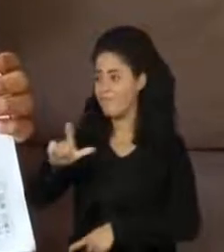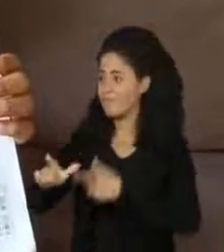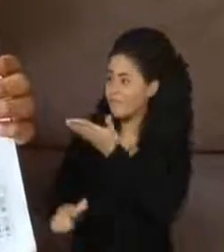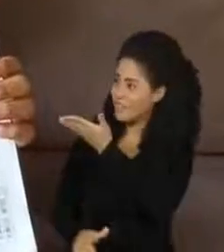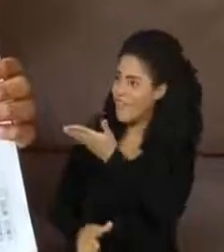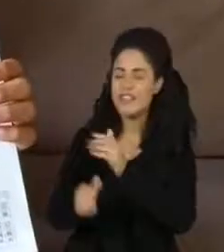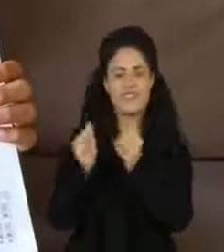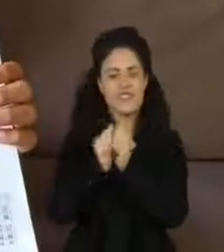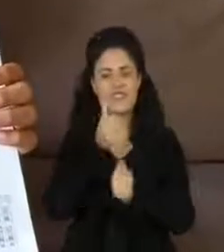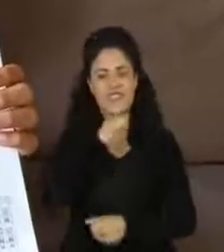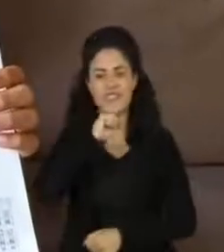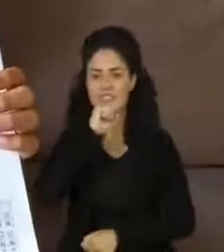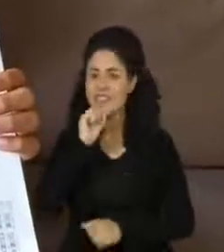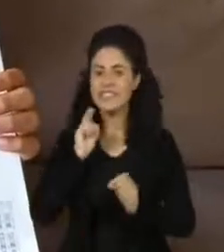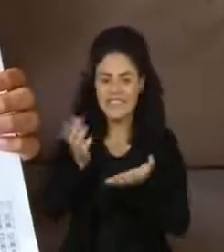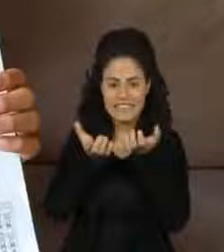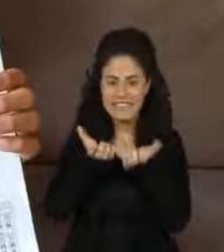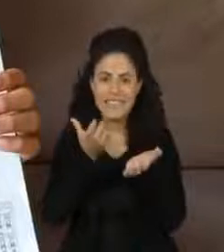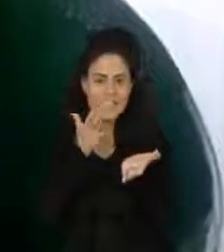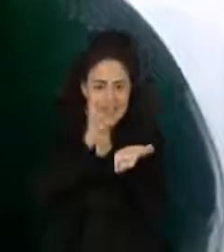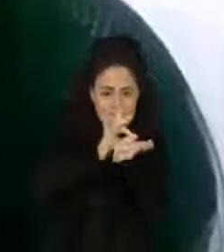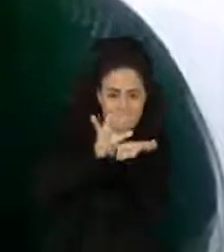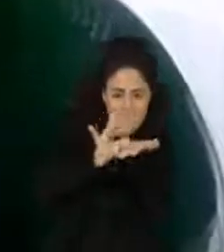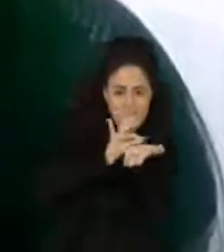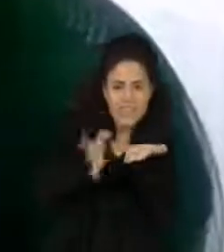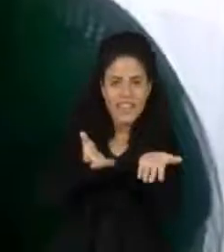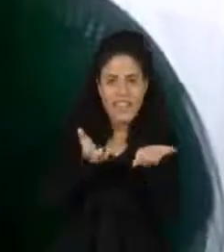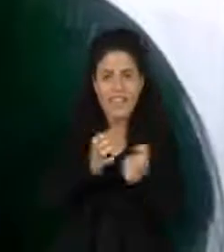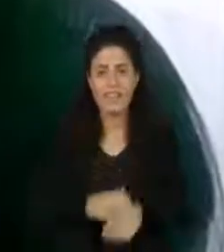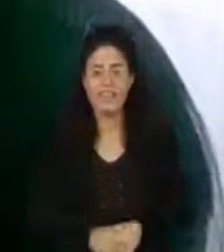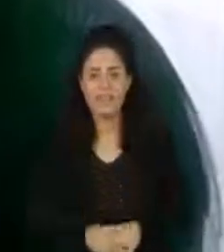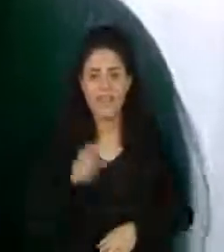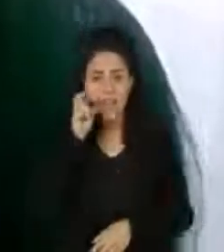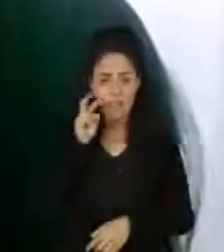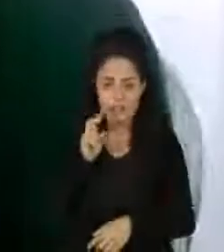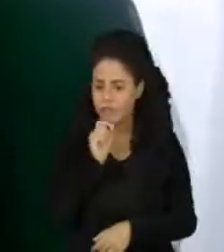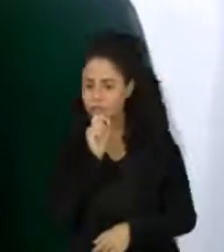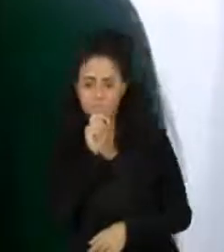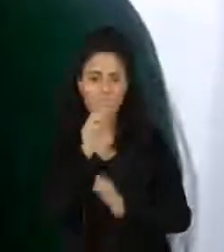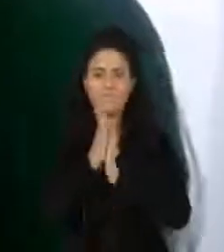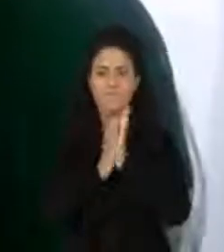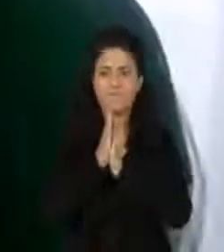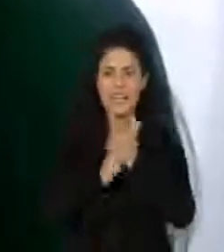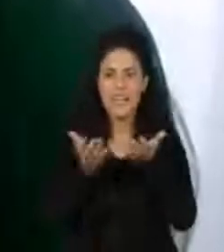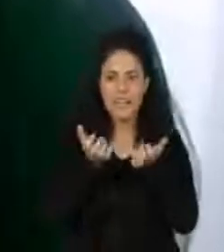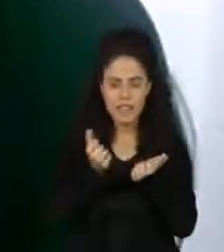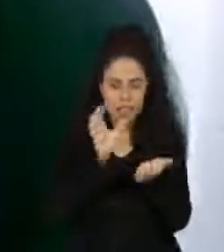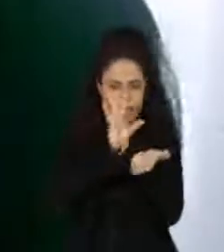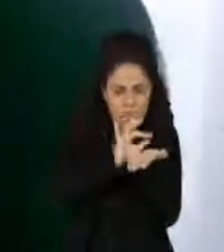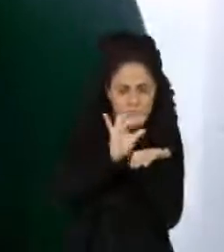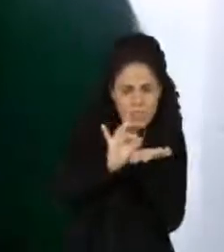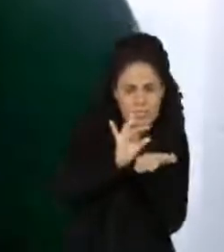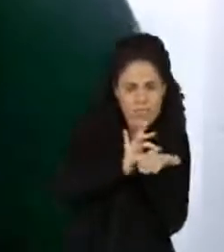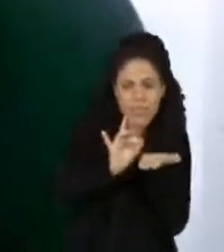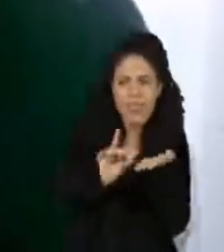já entraram na febre das figurinhas. E eu vi ele se adaptando, se